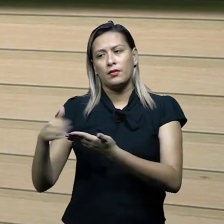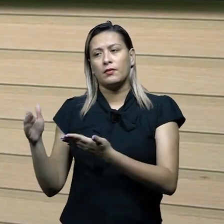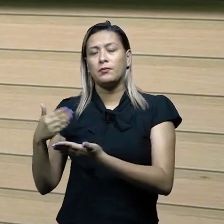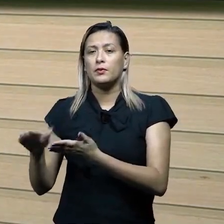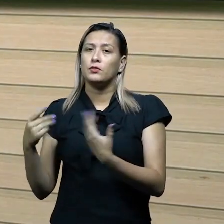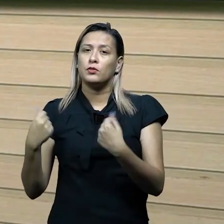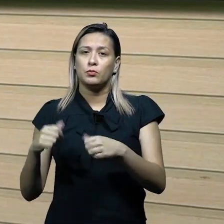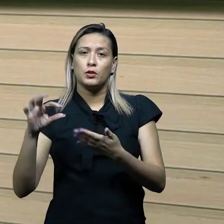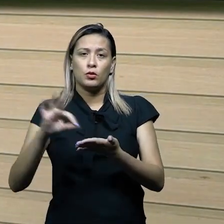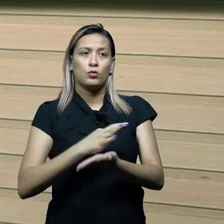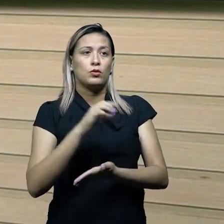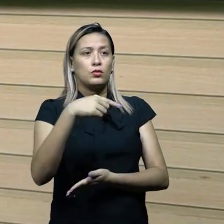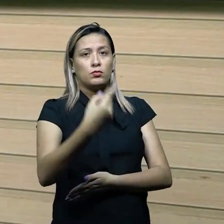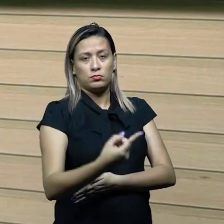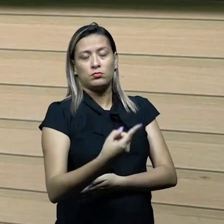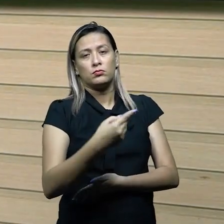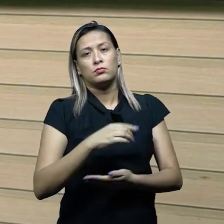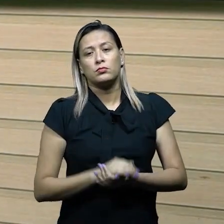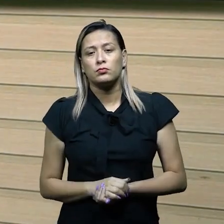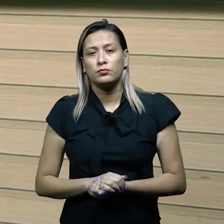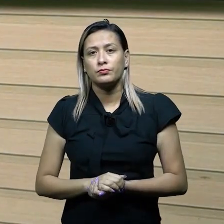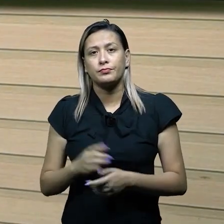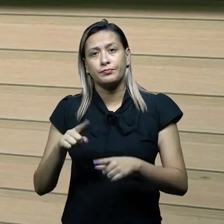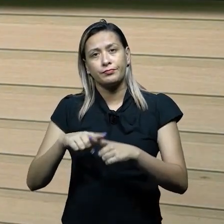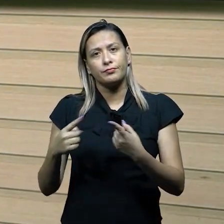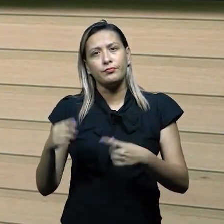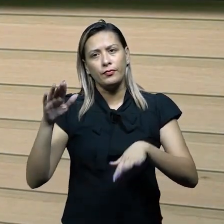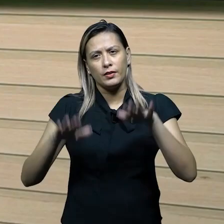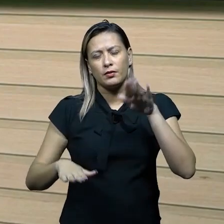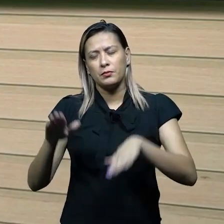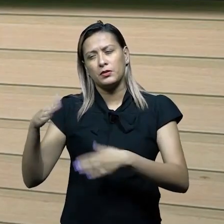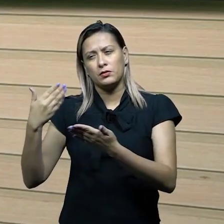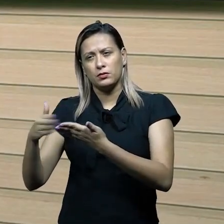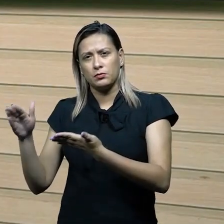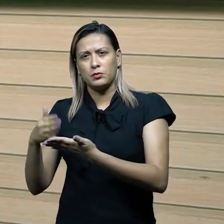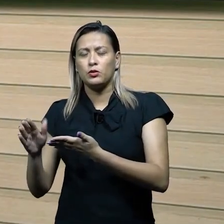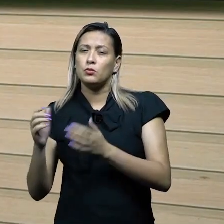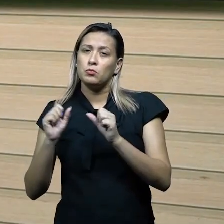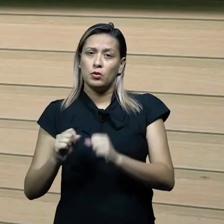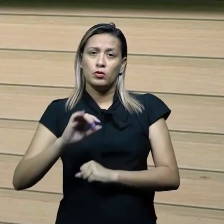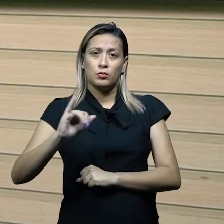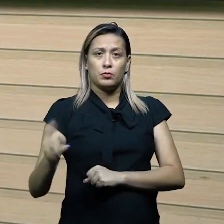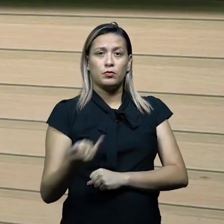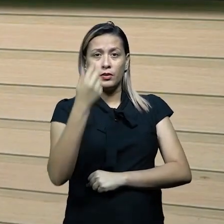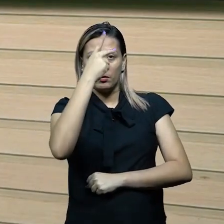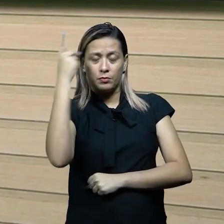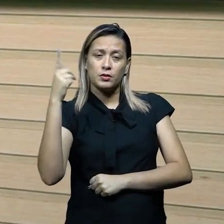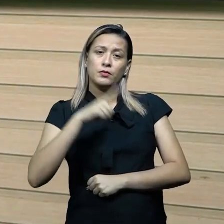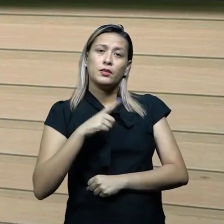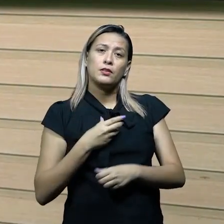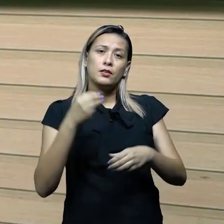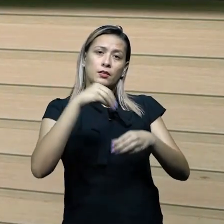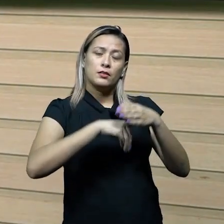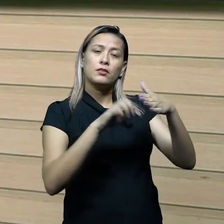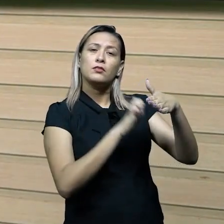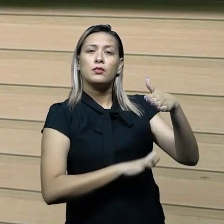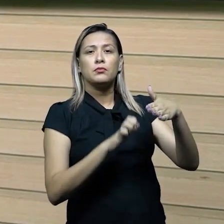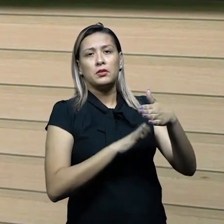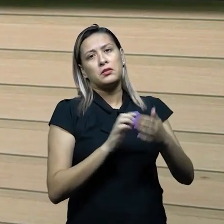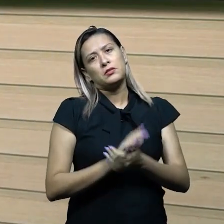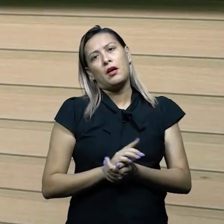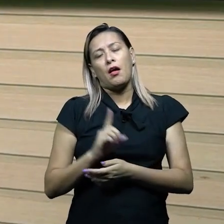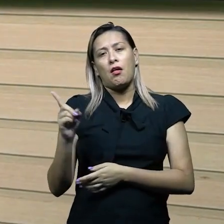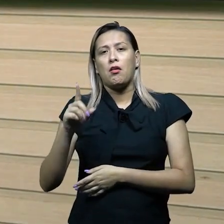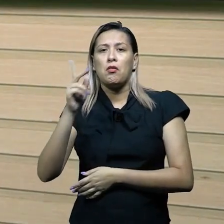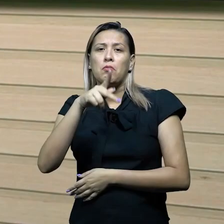movimento, demitiu, agora se eu demitir, eu tenho que contratar alguém. Mas dependendo de quem eu demitir, eu posso até aproveitar alguém que já está na minha empresa.